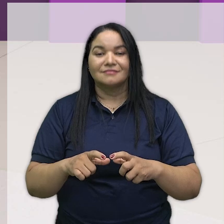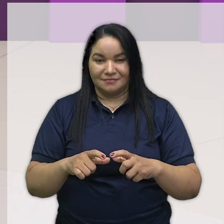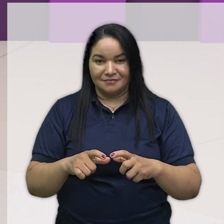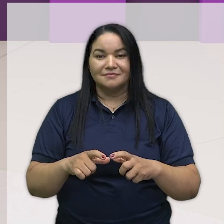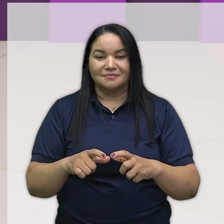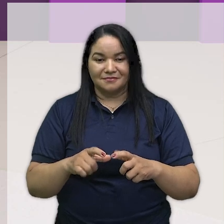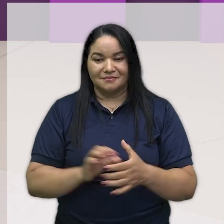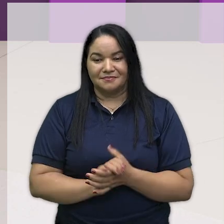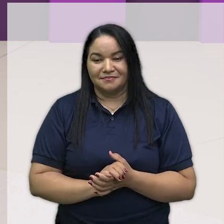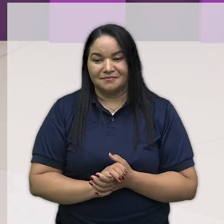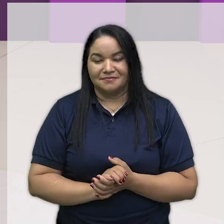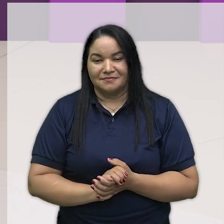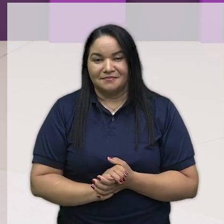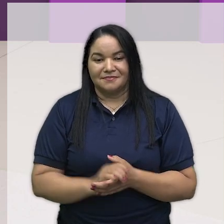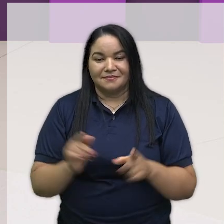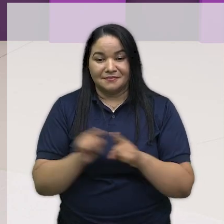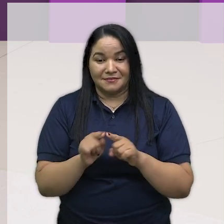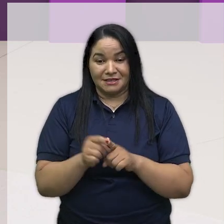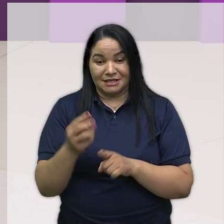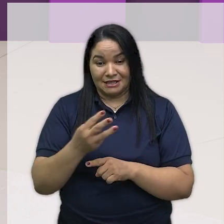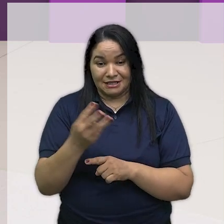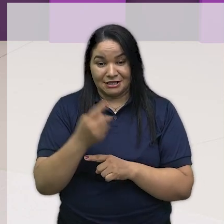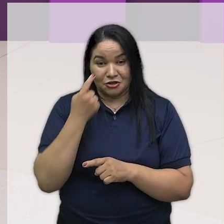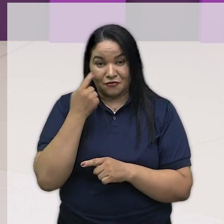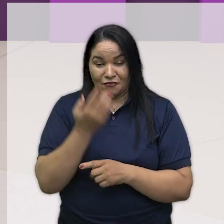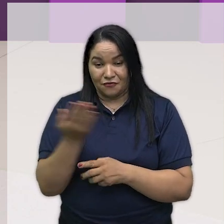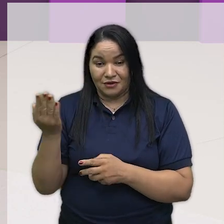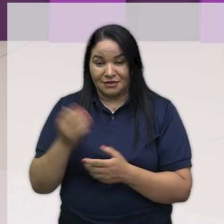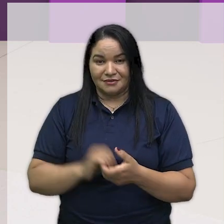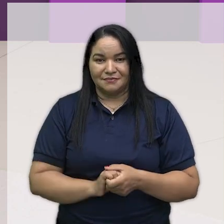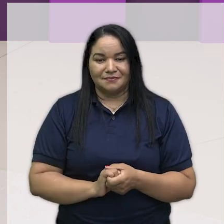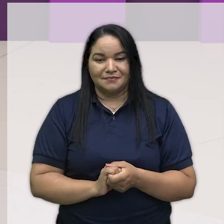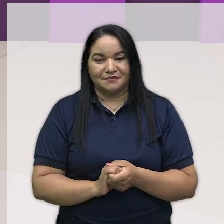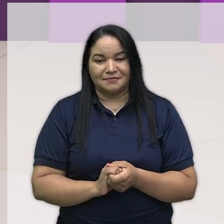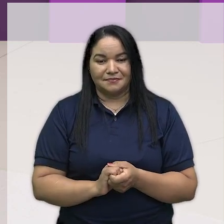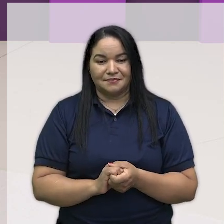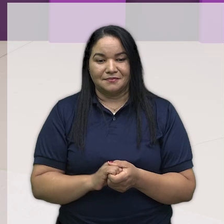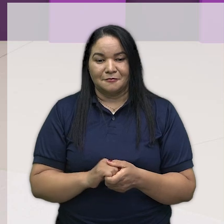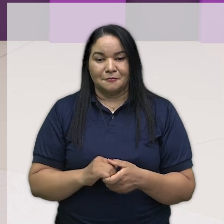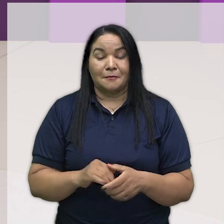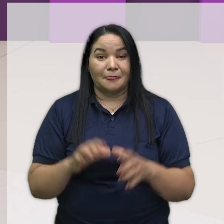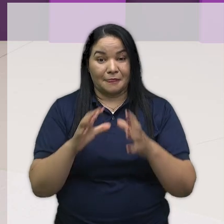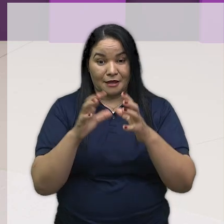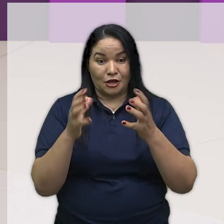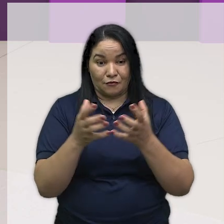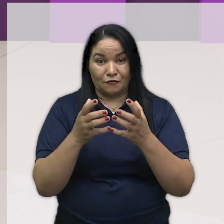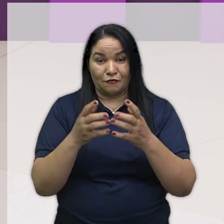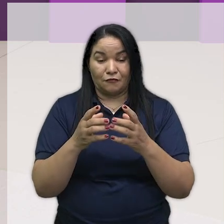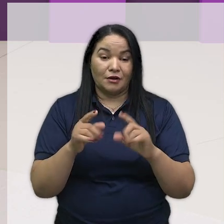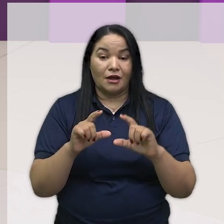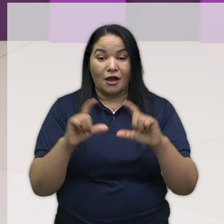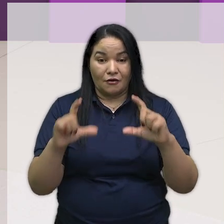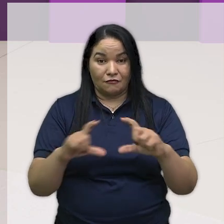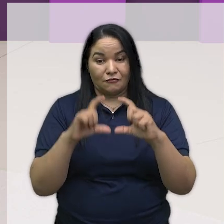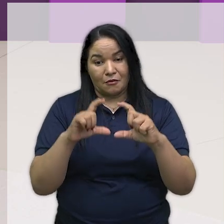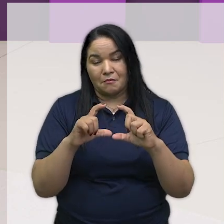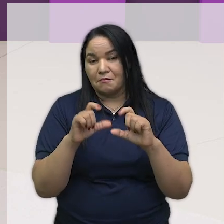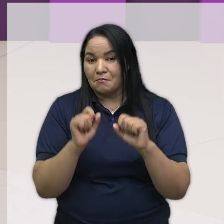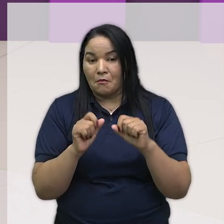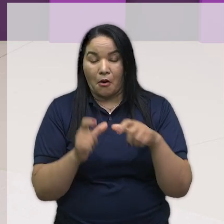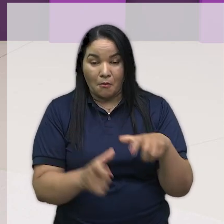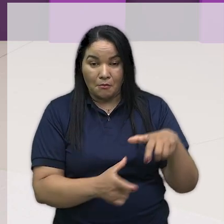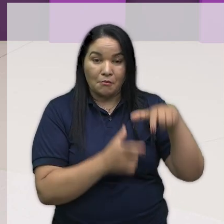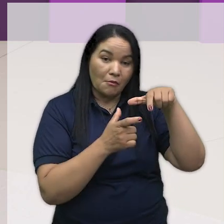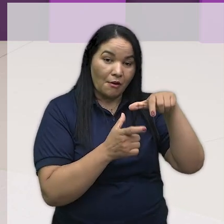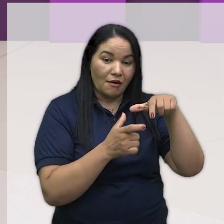um cone. E aí o terceiro exemplo, que é a esfera. A esfera, claro, temos ali bola de